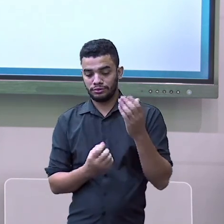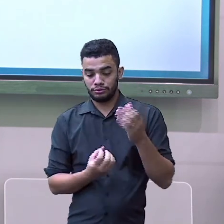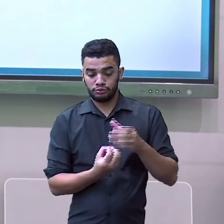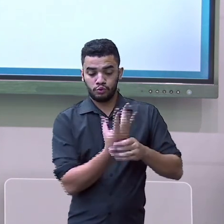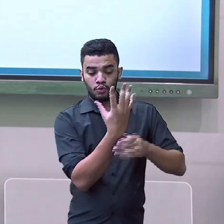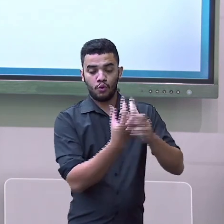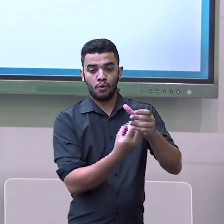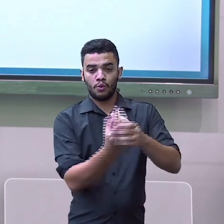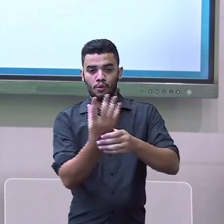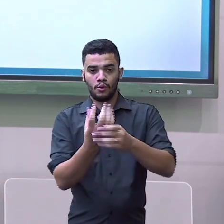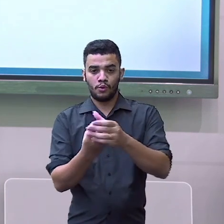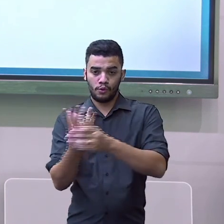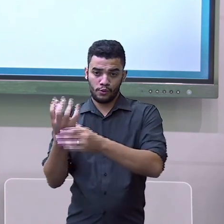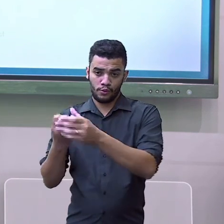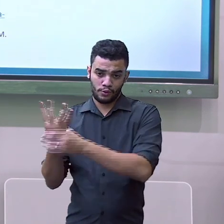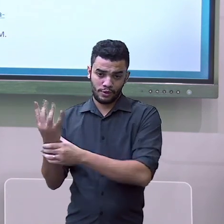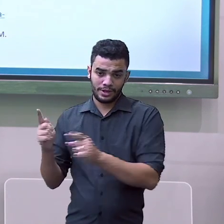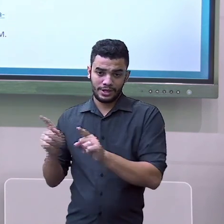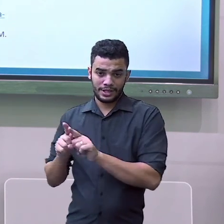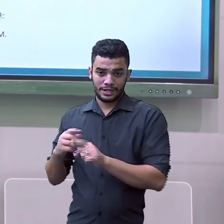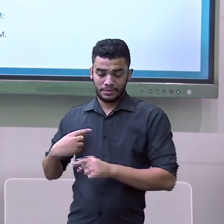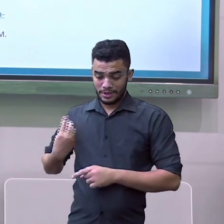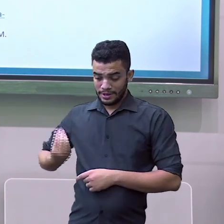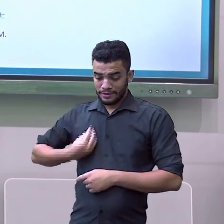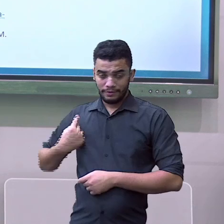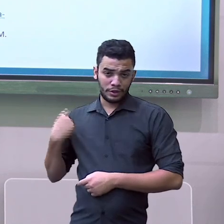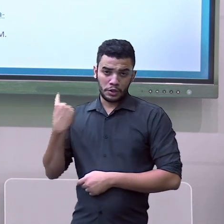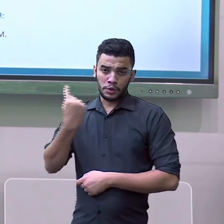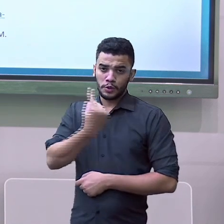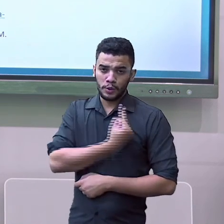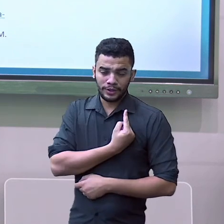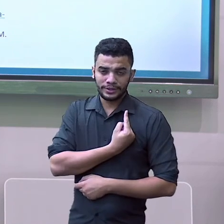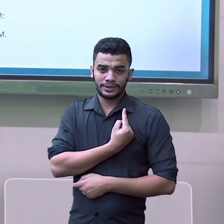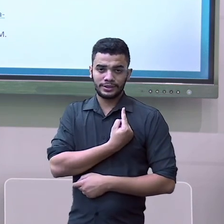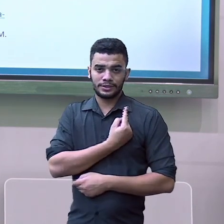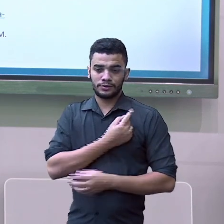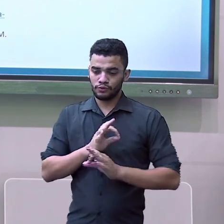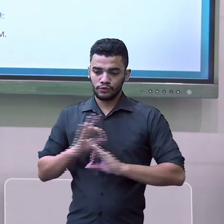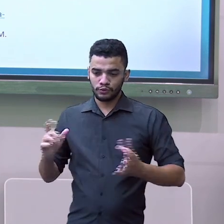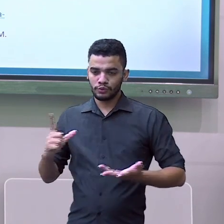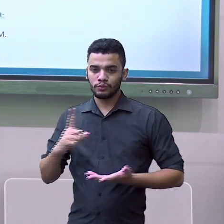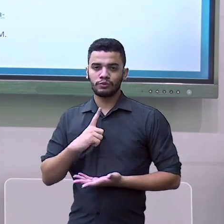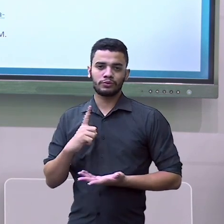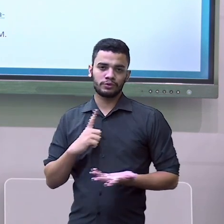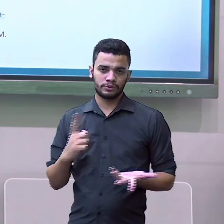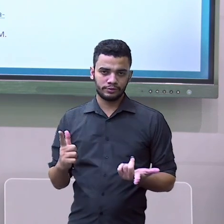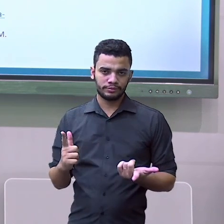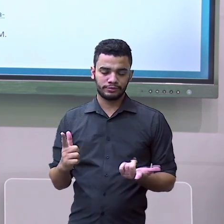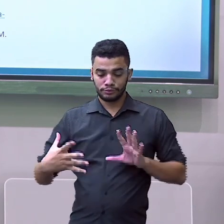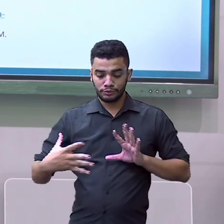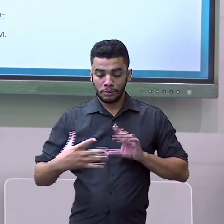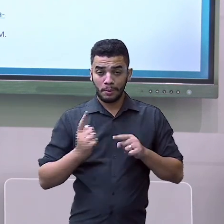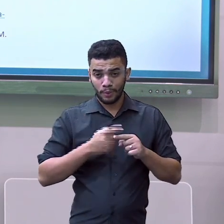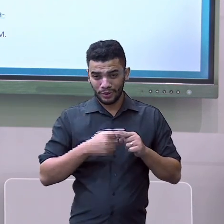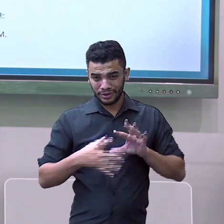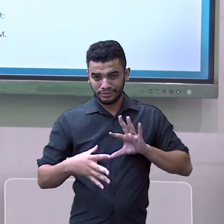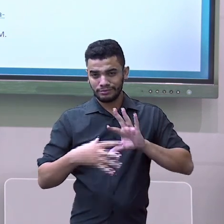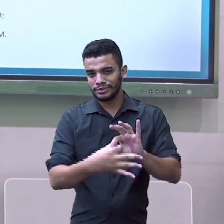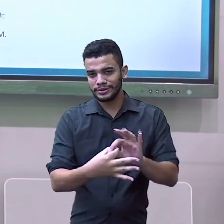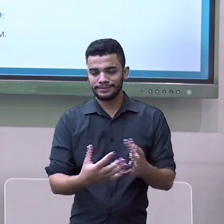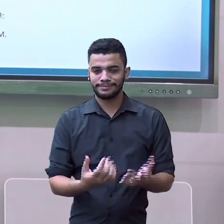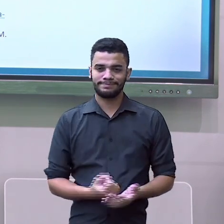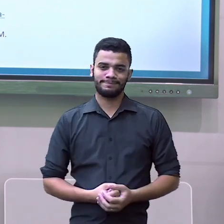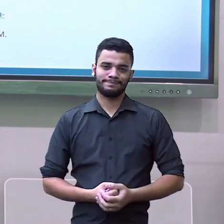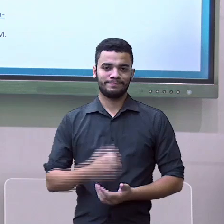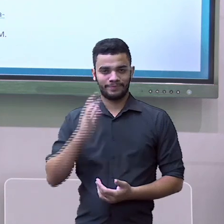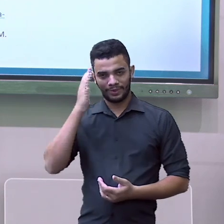desenvolvimento. Olha, este foi o tema de hoje. E lembre-se que você